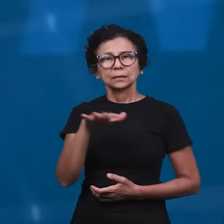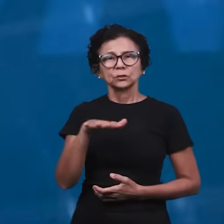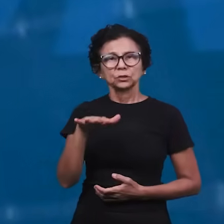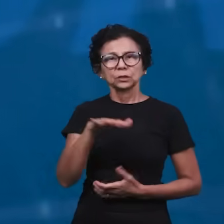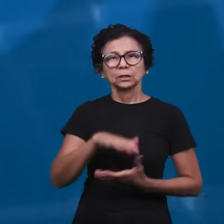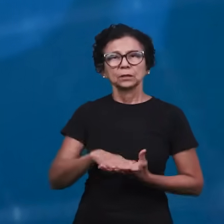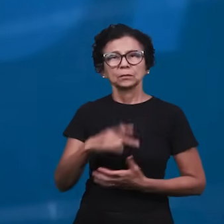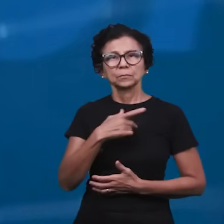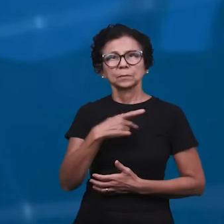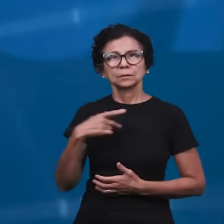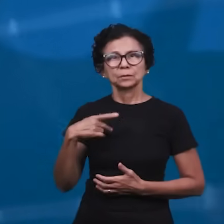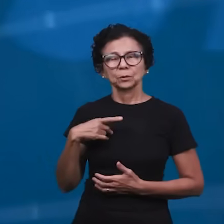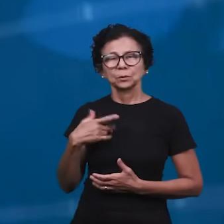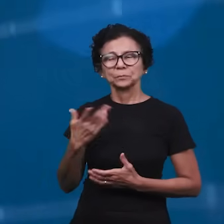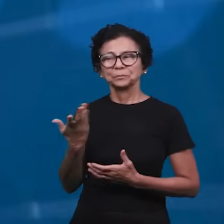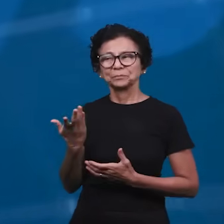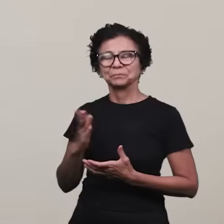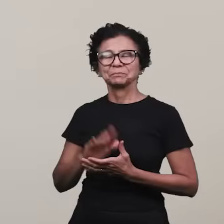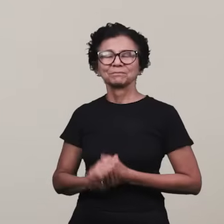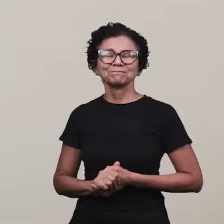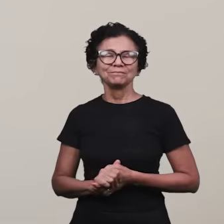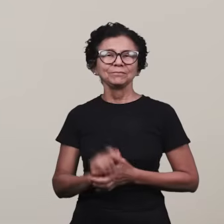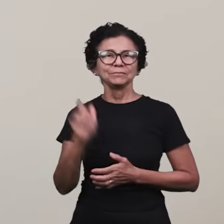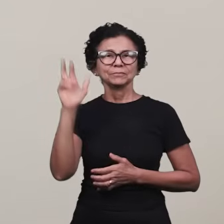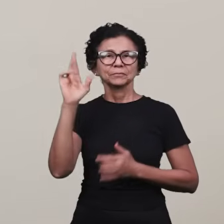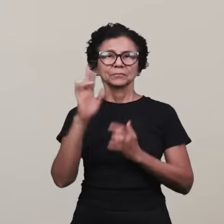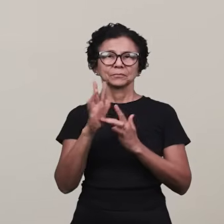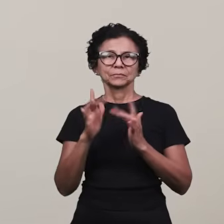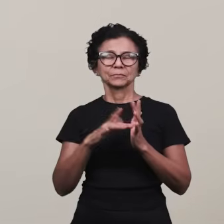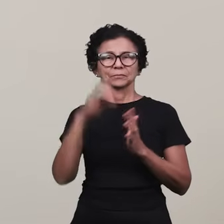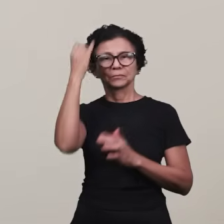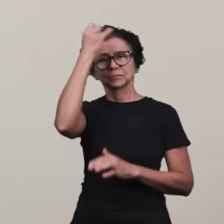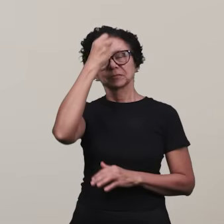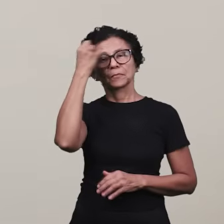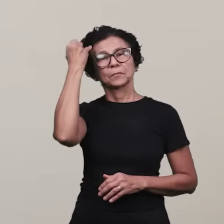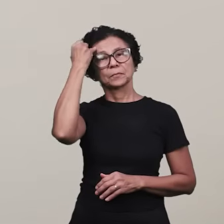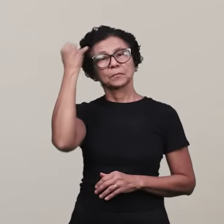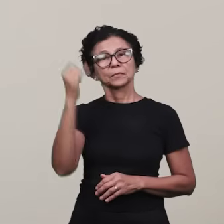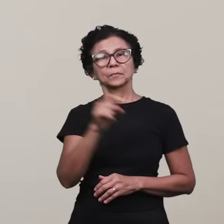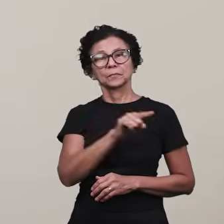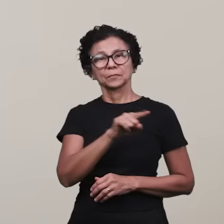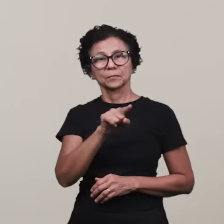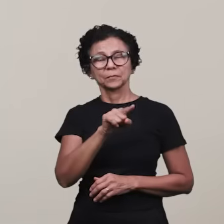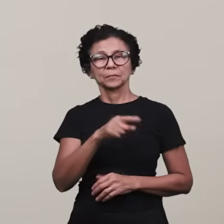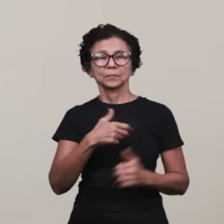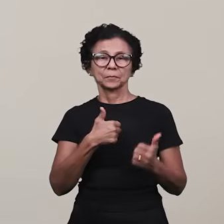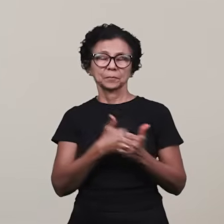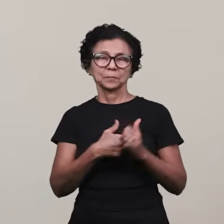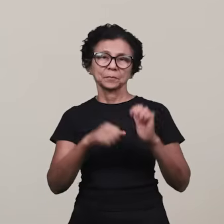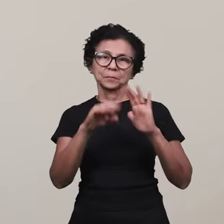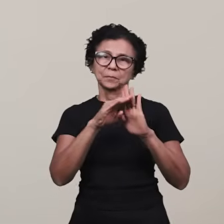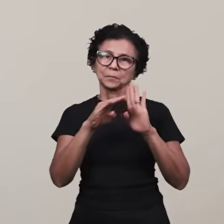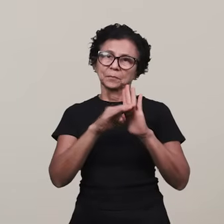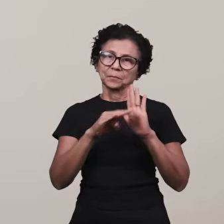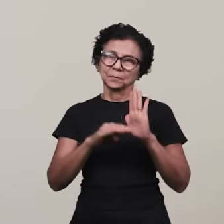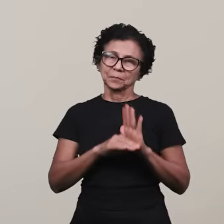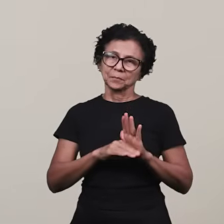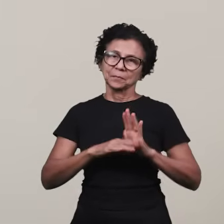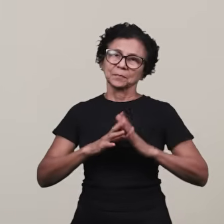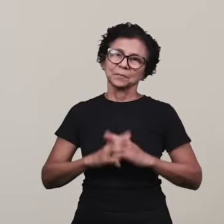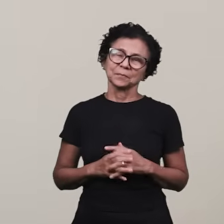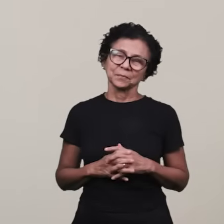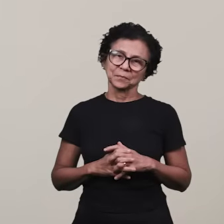pastor o Alexandro Lick. A paz do Senhor Jesus, Jorge. A paz do Senhor Jesus a você que nos